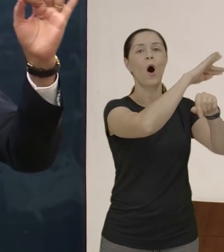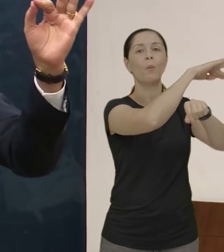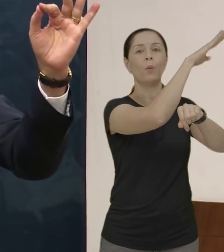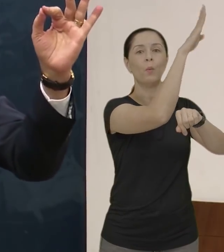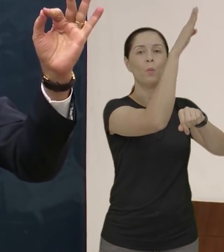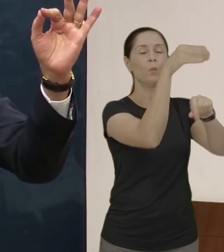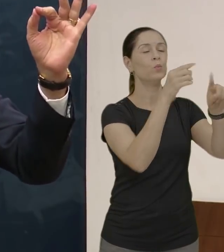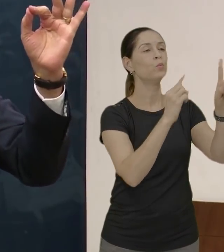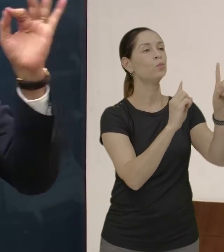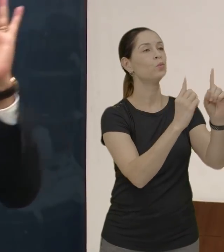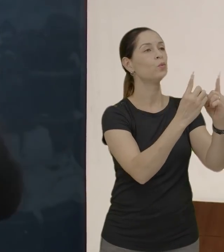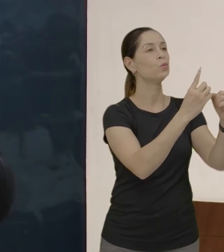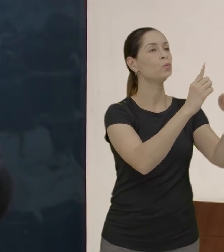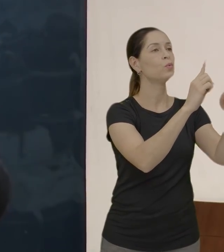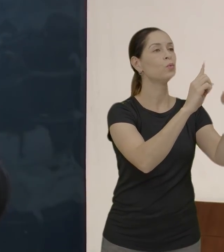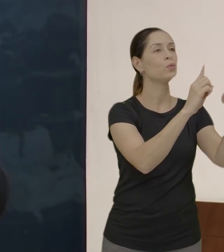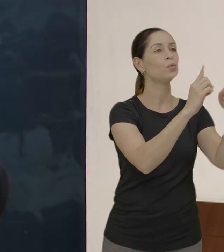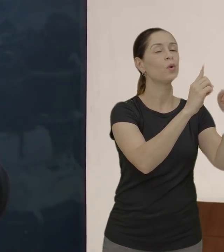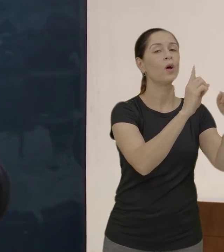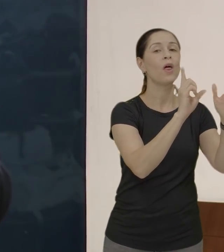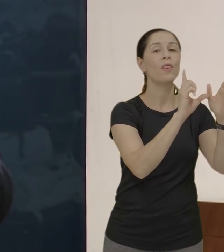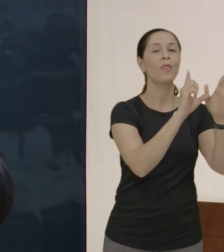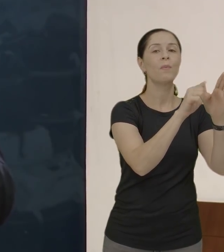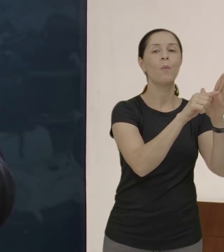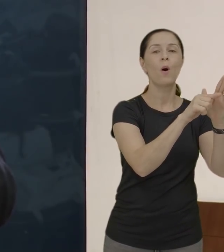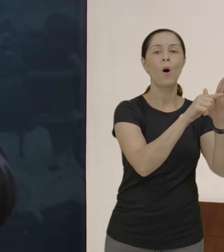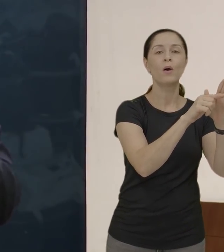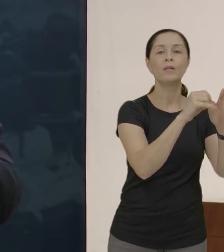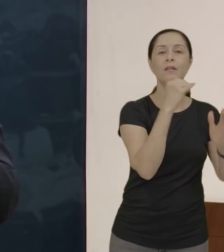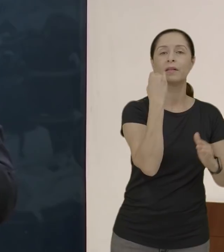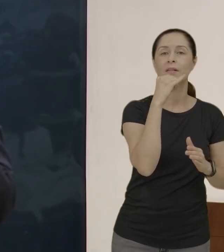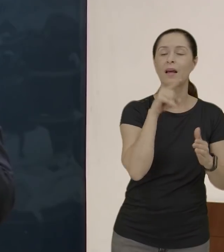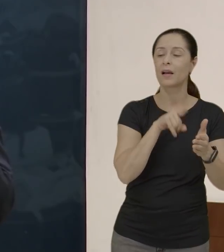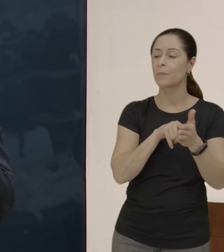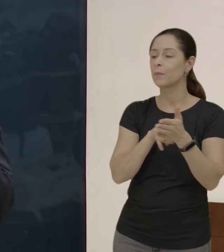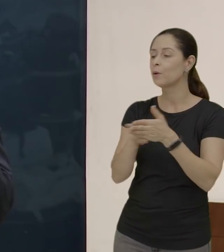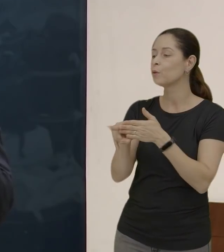lá pelas tantas, o Isaque pergunta para o pai assim: papai,